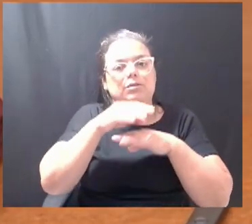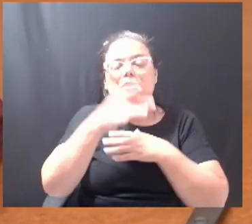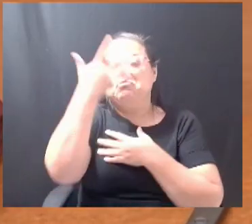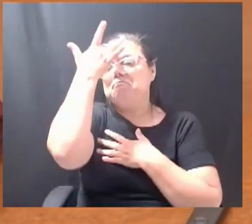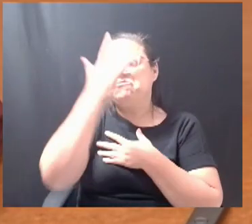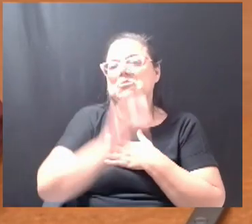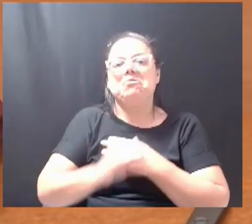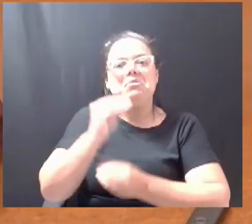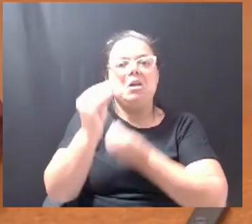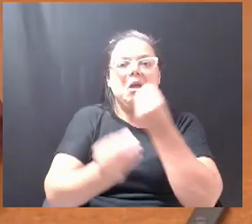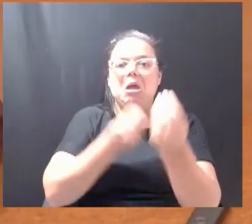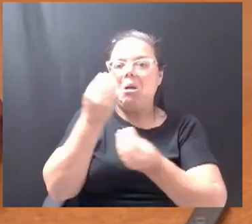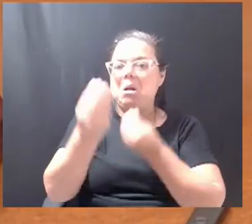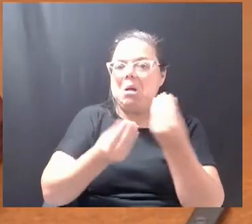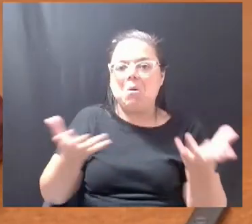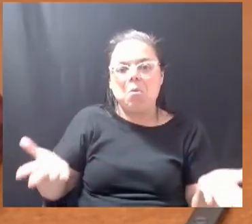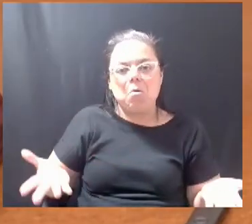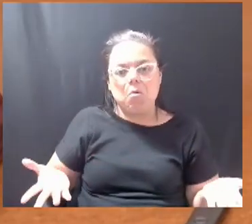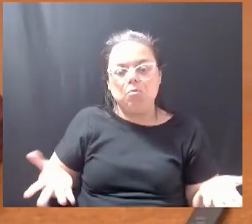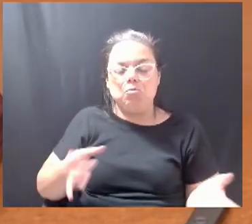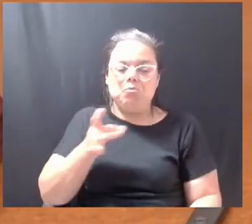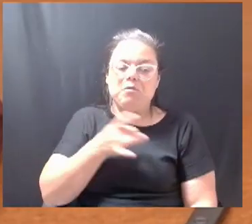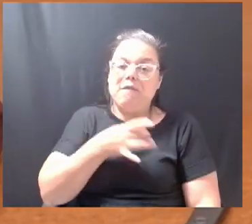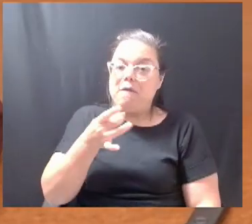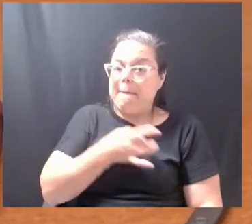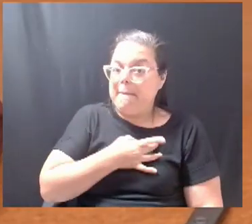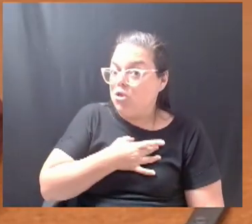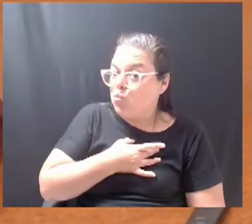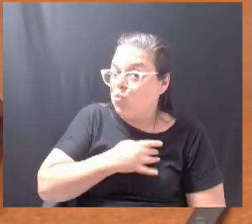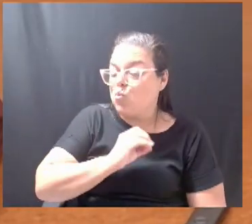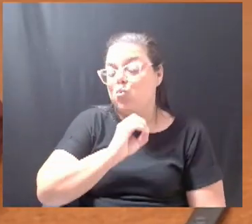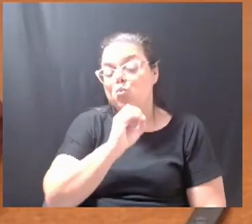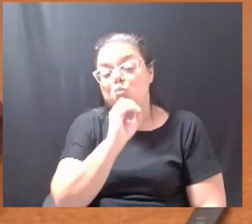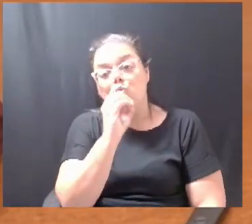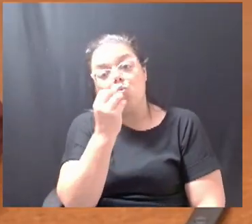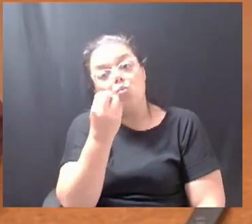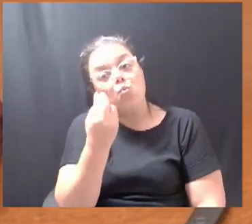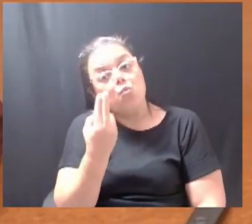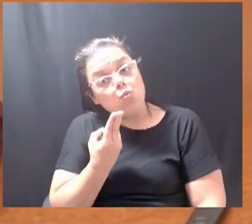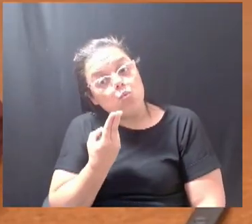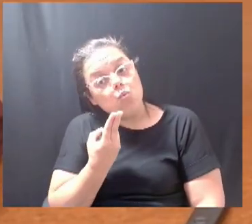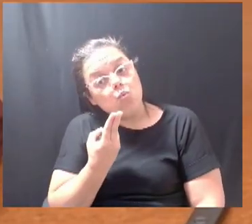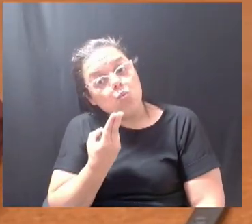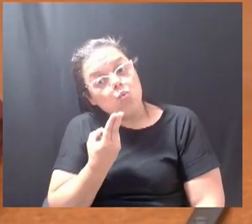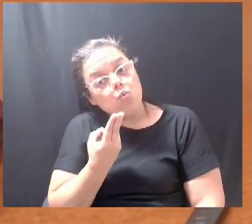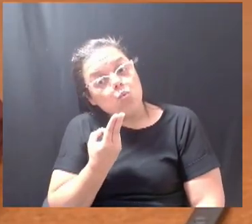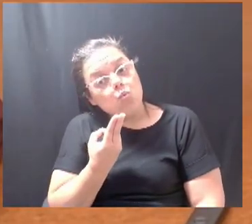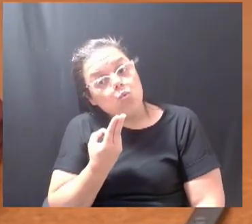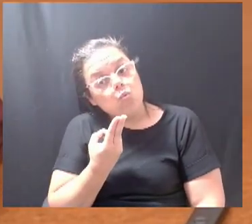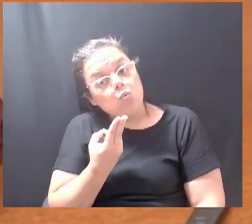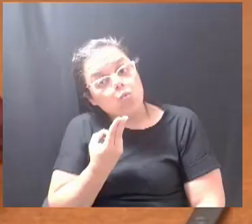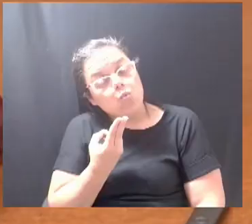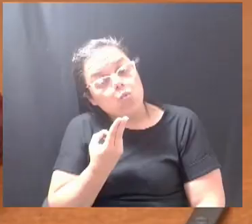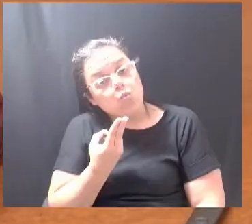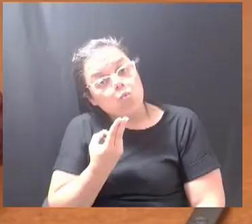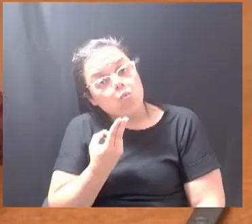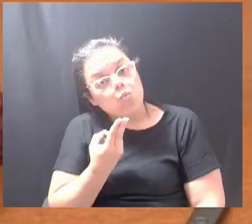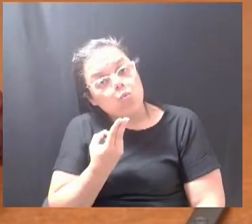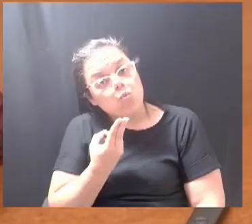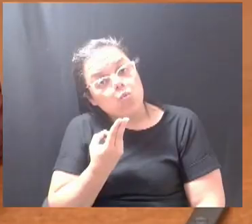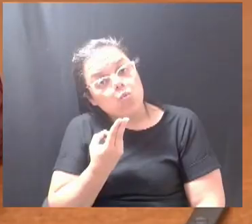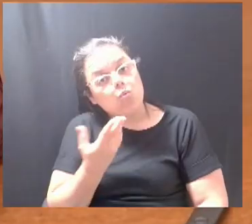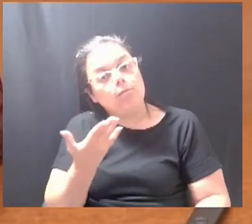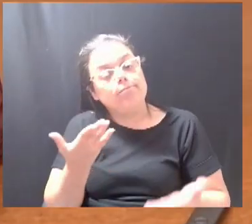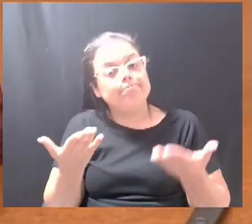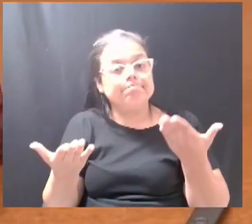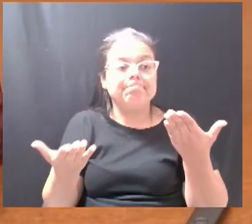sei se foi medo da autora, não sei se foi medo... Porque se